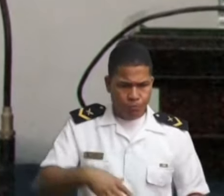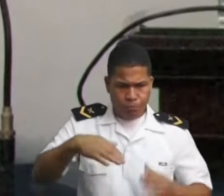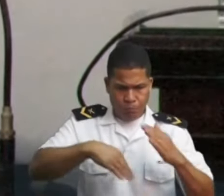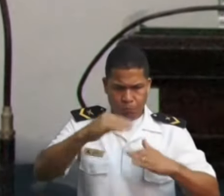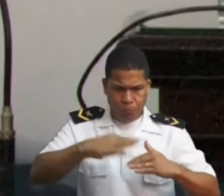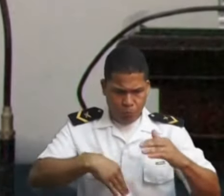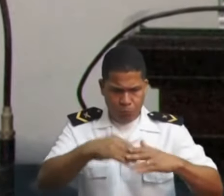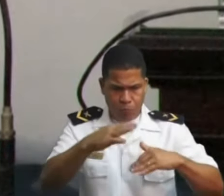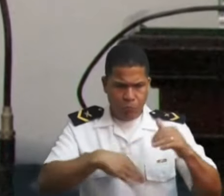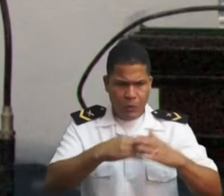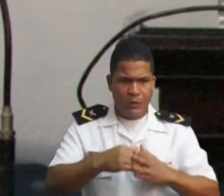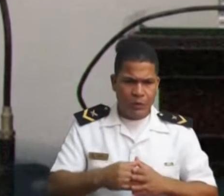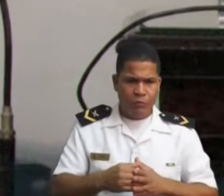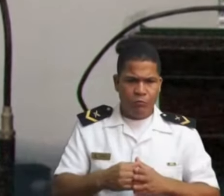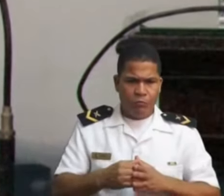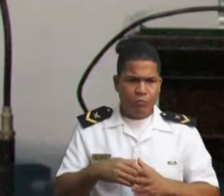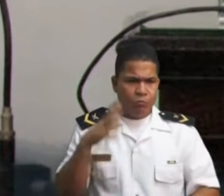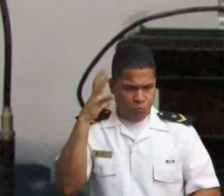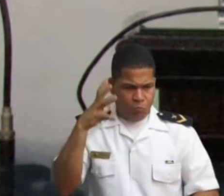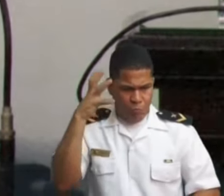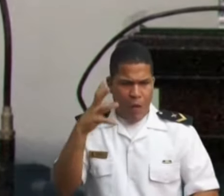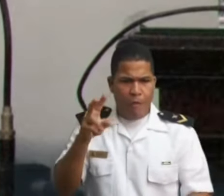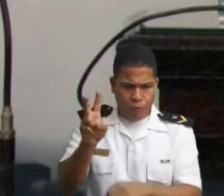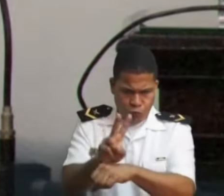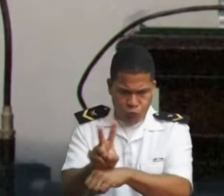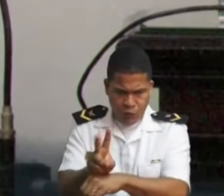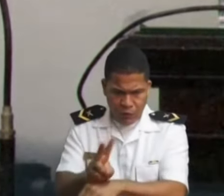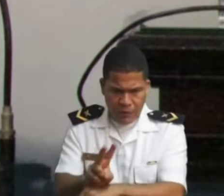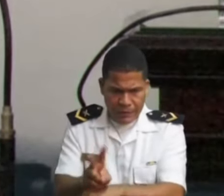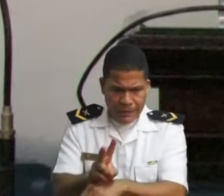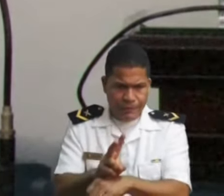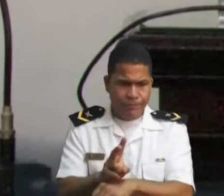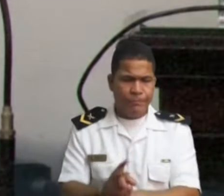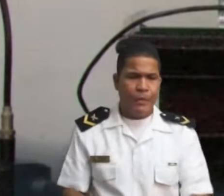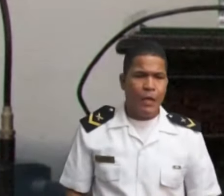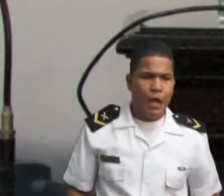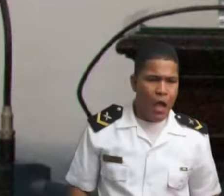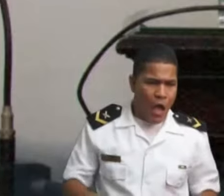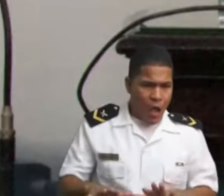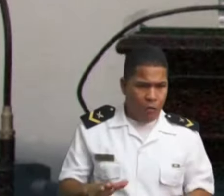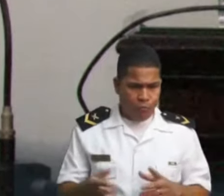profissional, expõem seus argumentos de defesa em oposição à acusação da PEN,